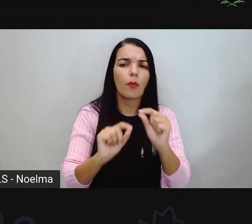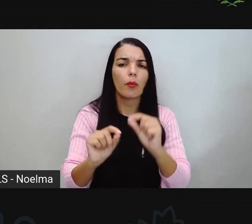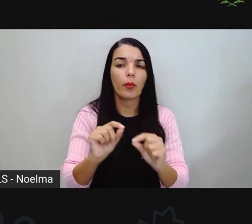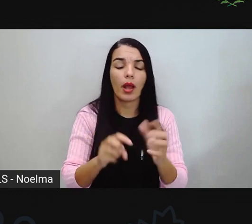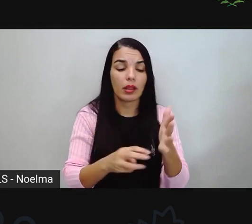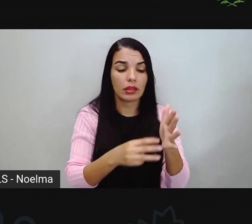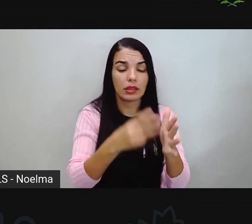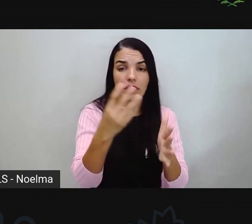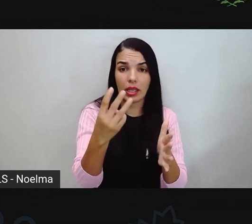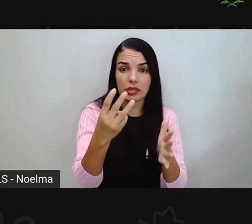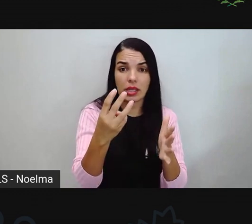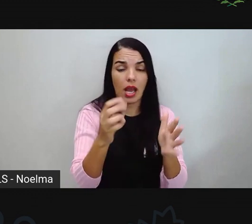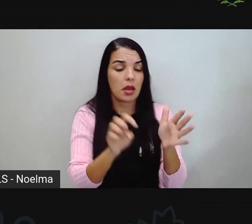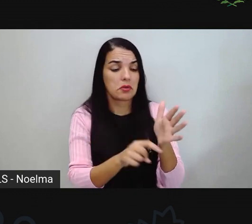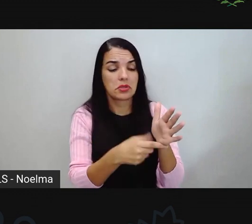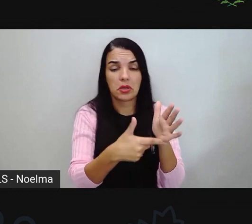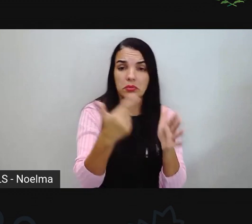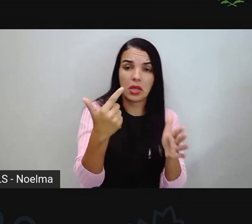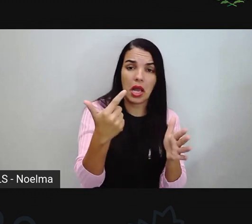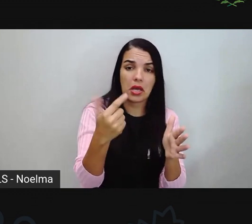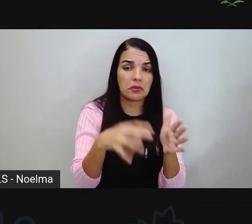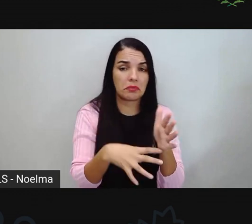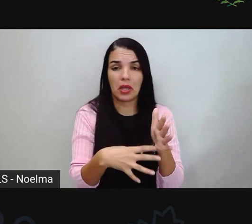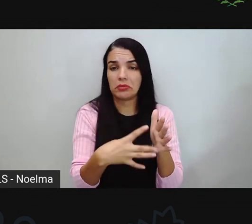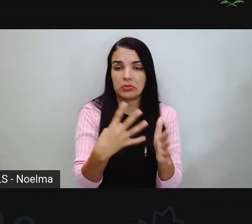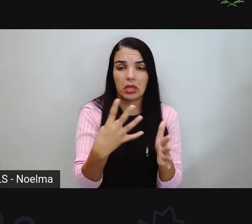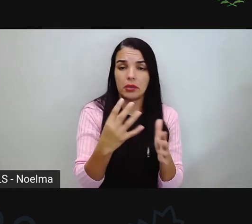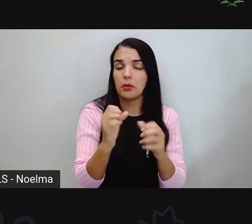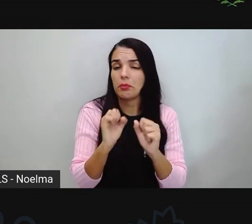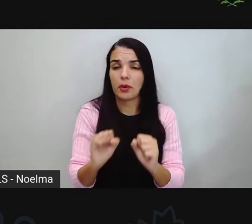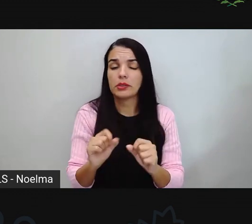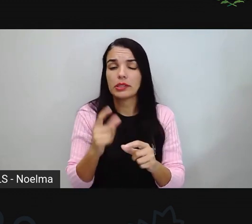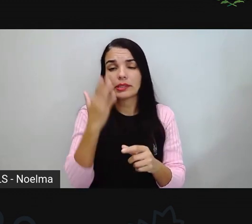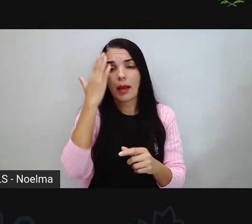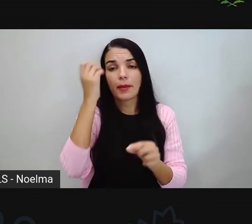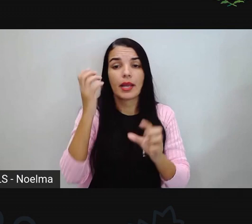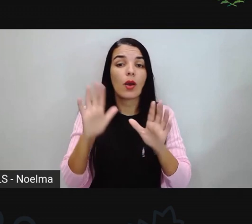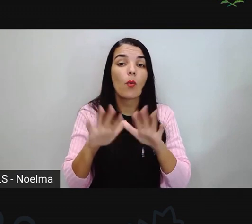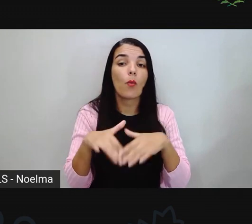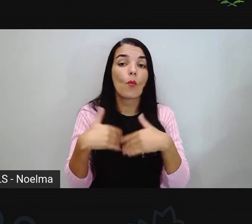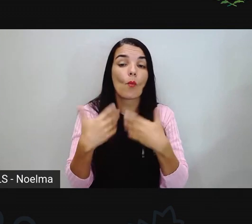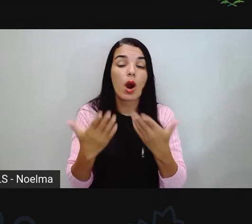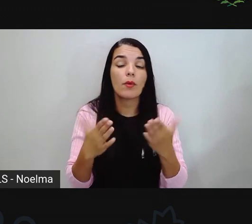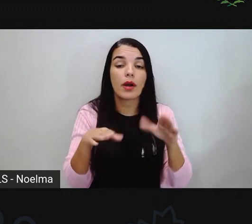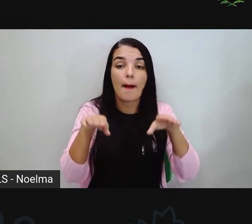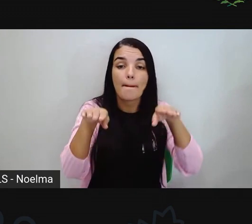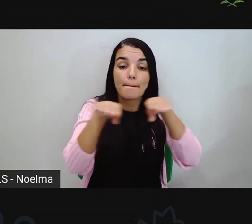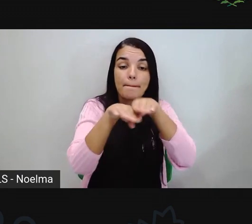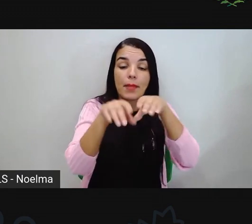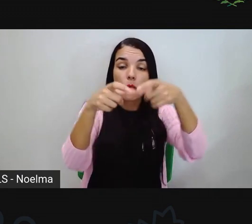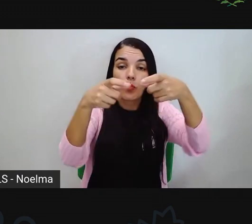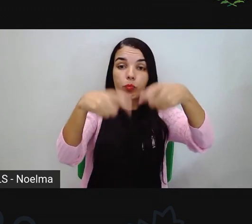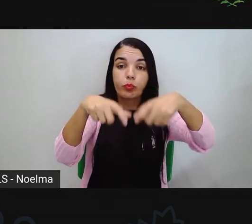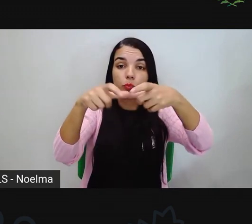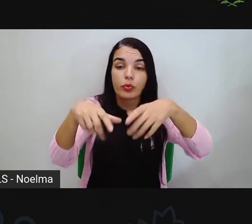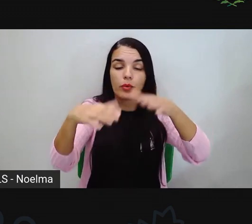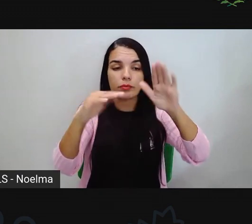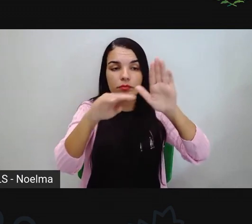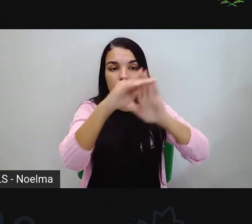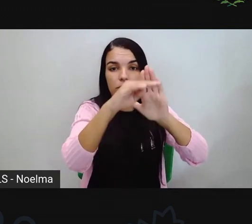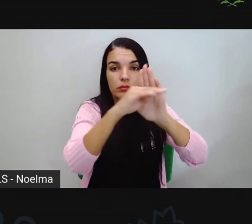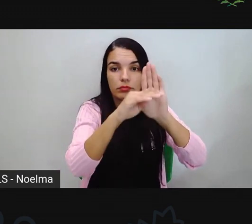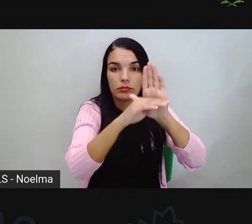terciário, quaternário, vai depender da posição dele dentro da cadeia. Quando a gente analisa somente